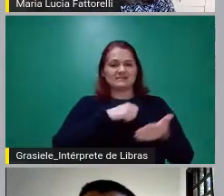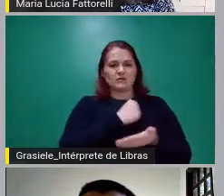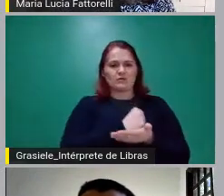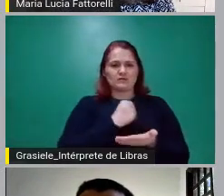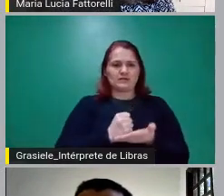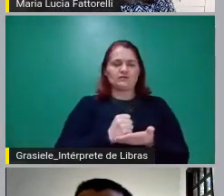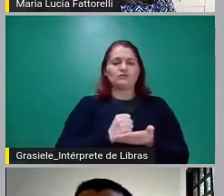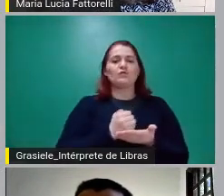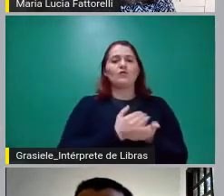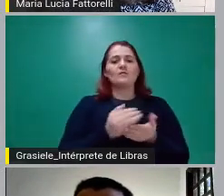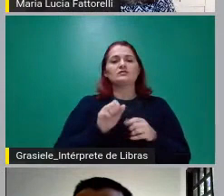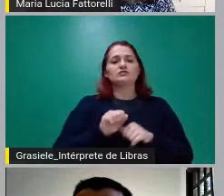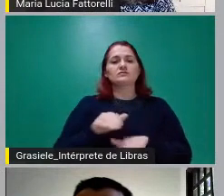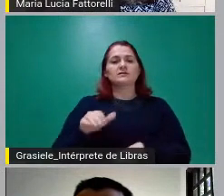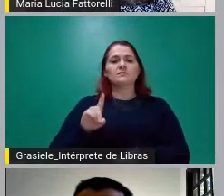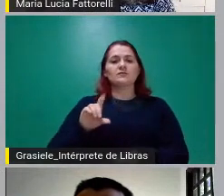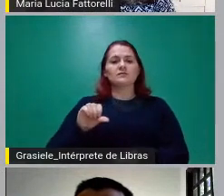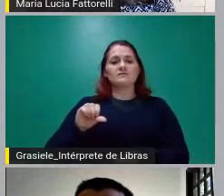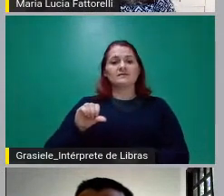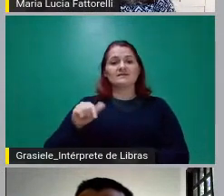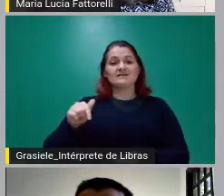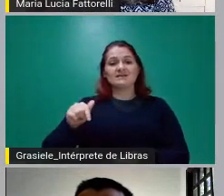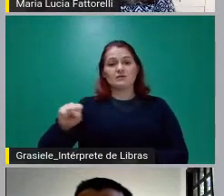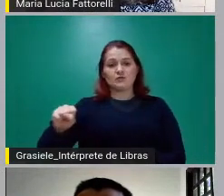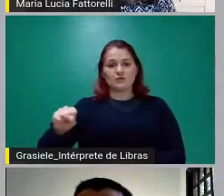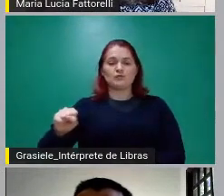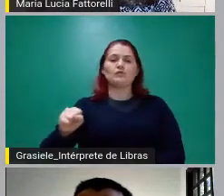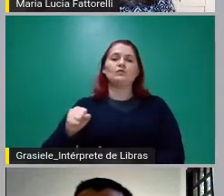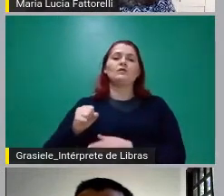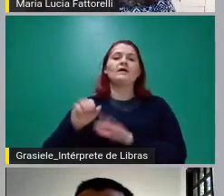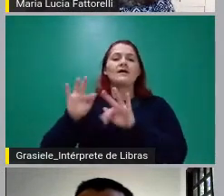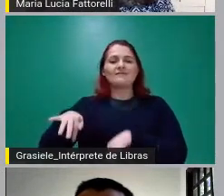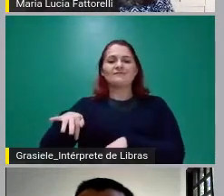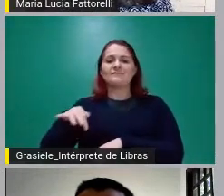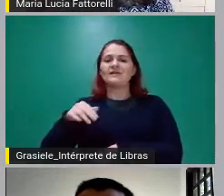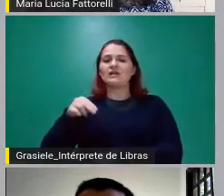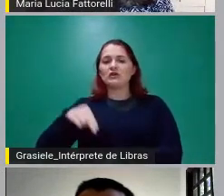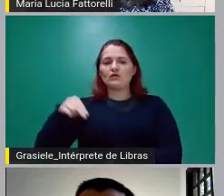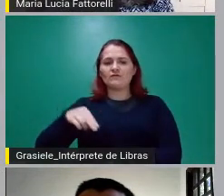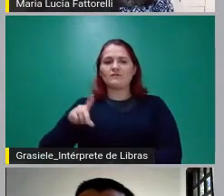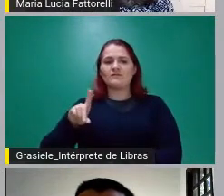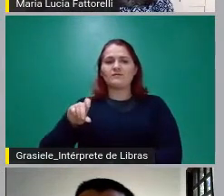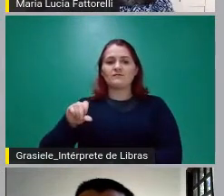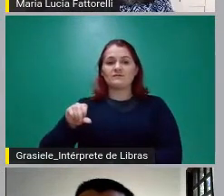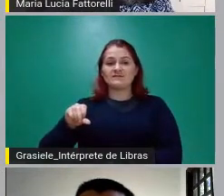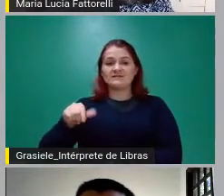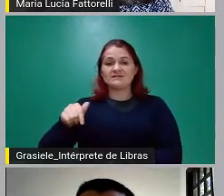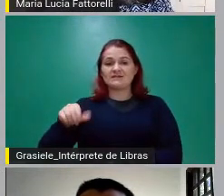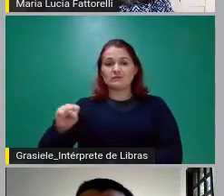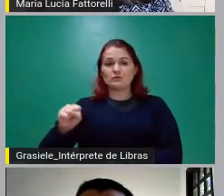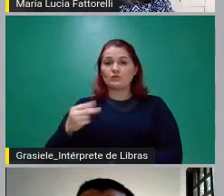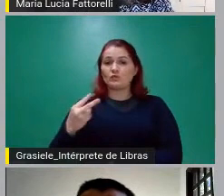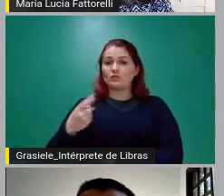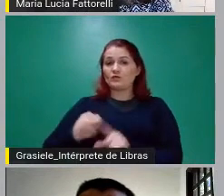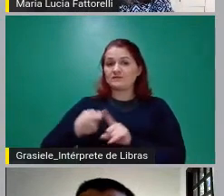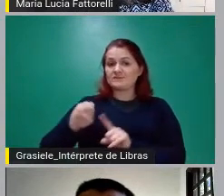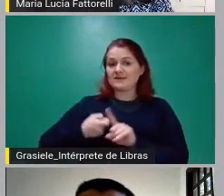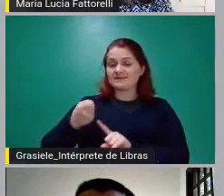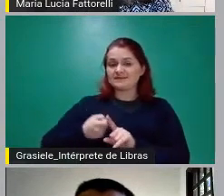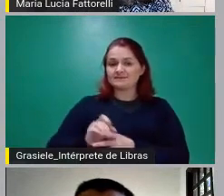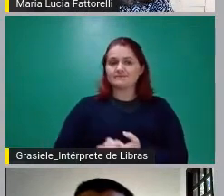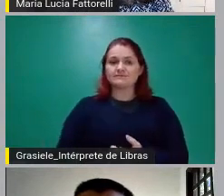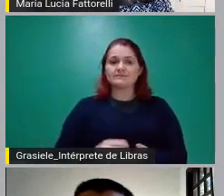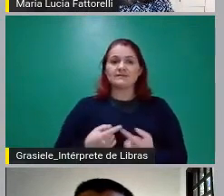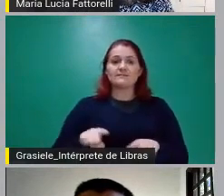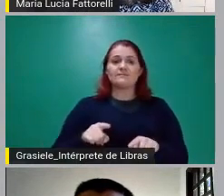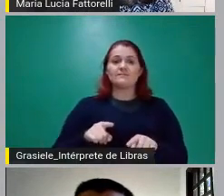88 e finalizado em novembro de 88, sendo que a promulgação da Constituição Federal atual nossa é de 5 de